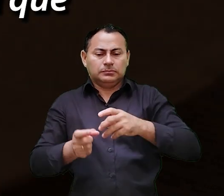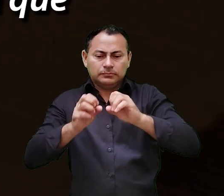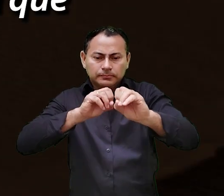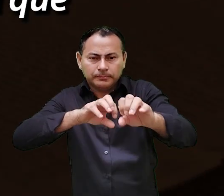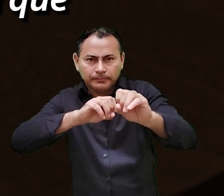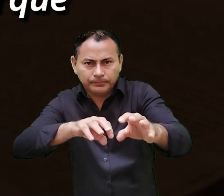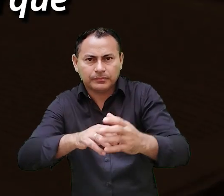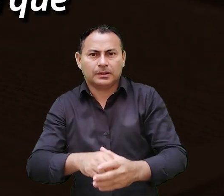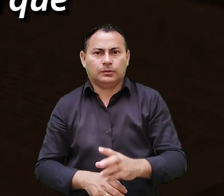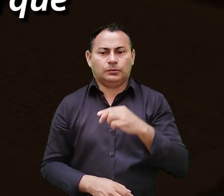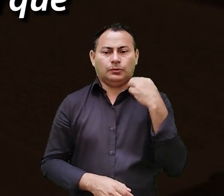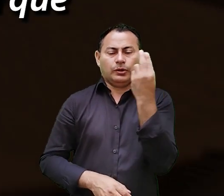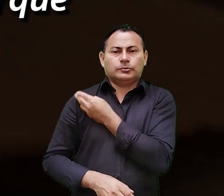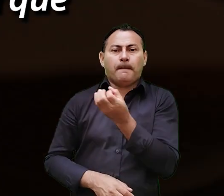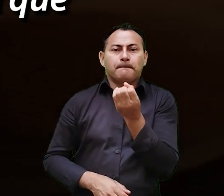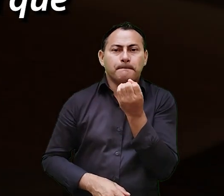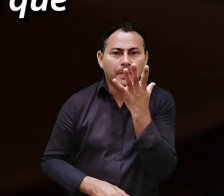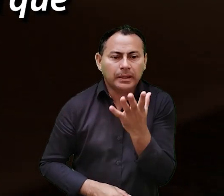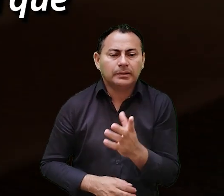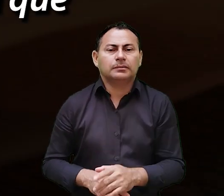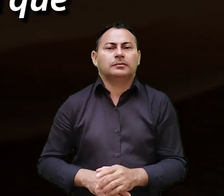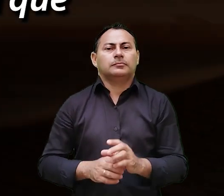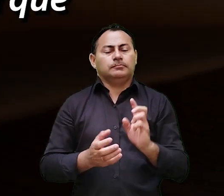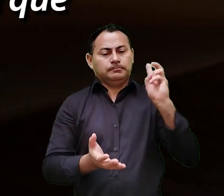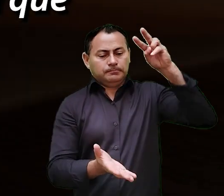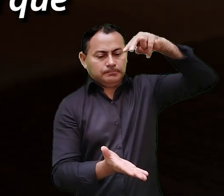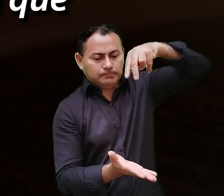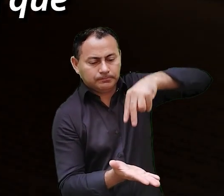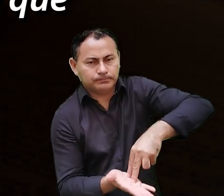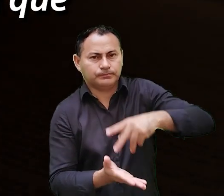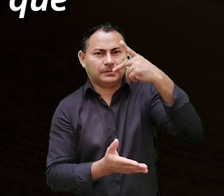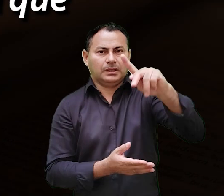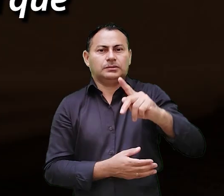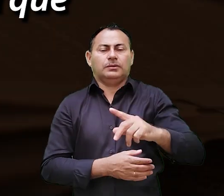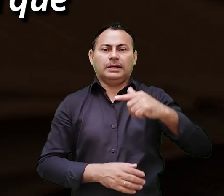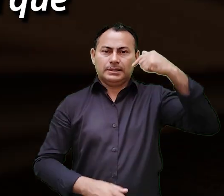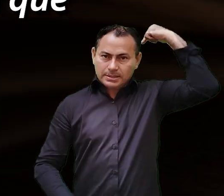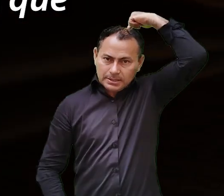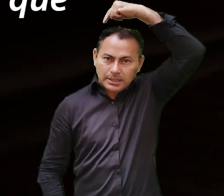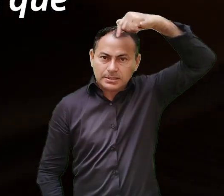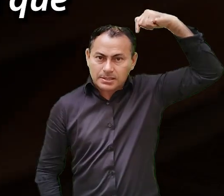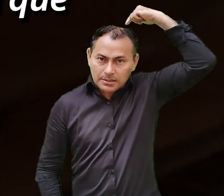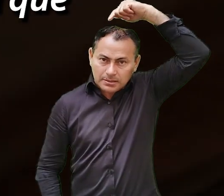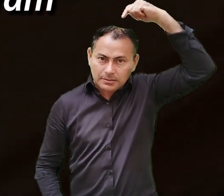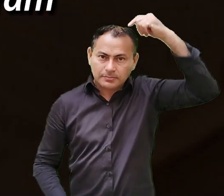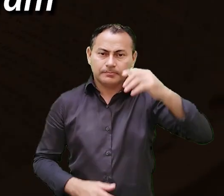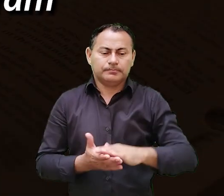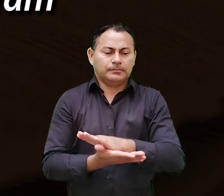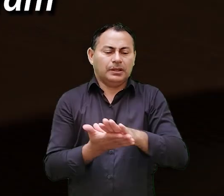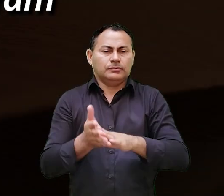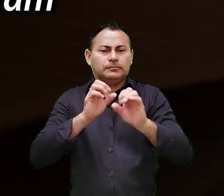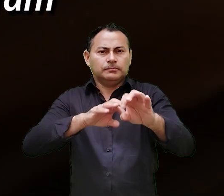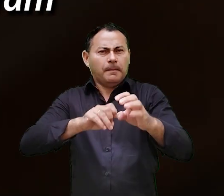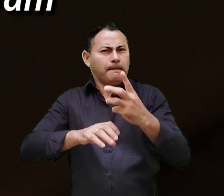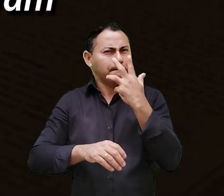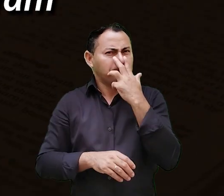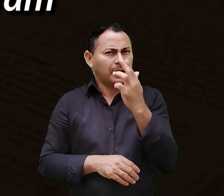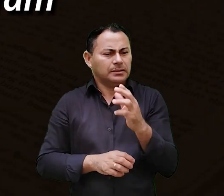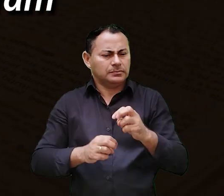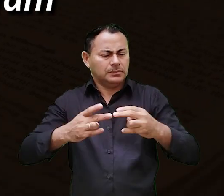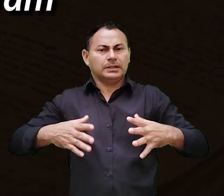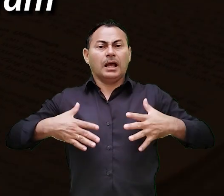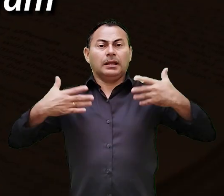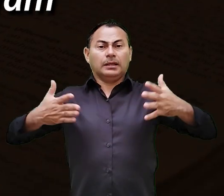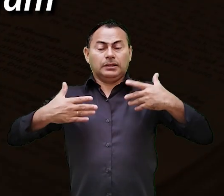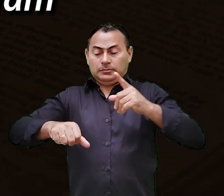Deus nos disciplina para o nosso bem, para que participemos da sua santidade. Nenhuma disciplina parece